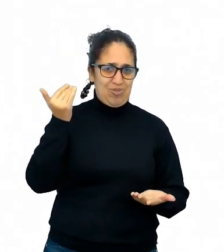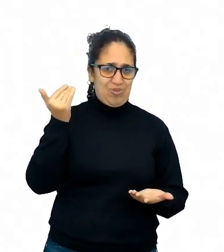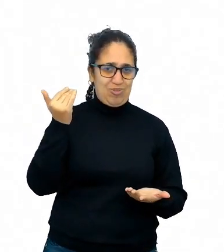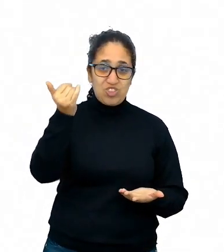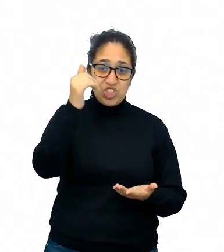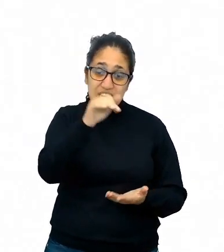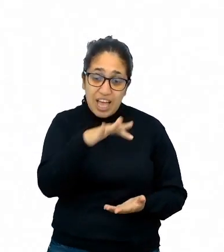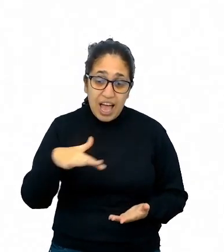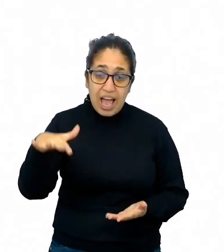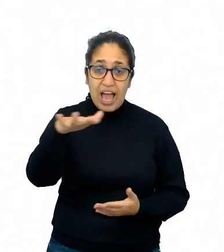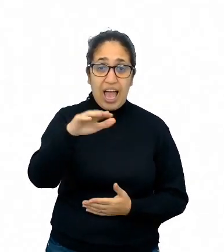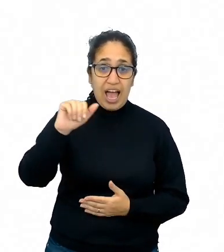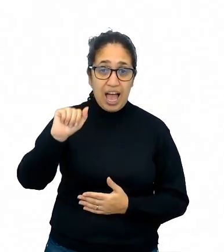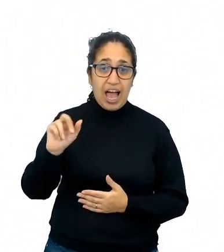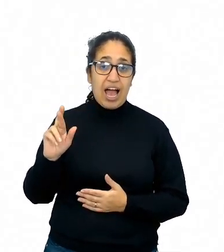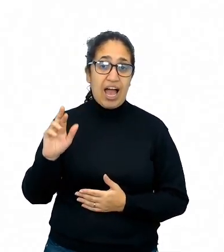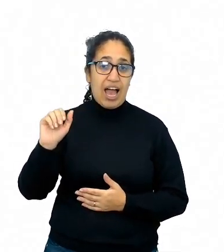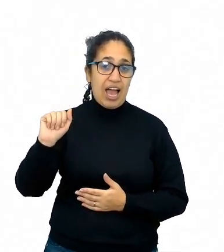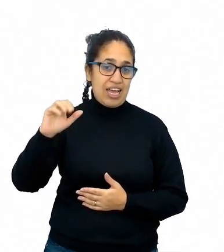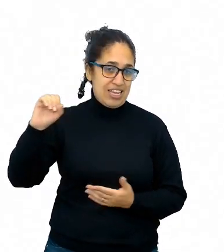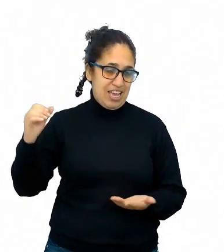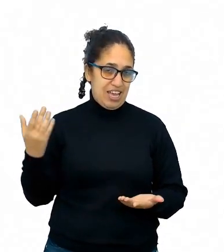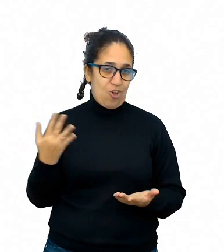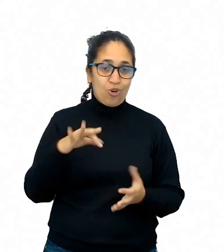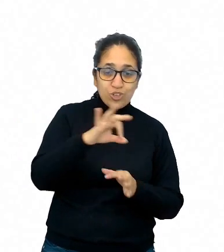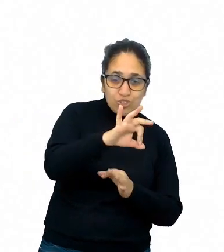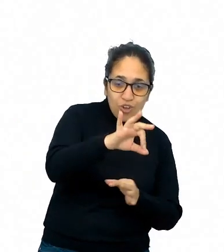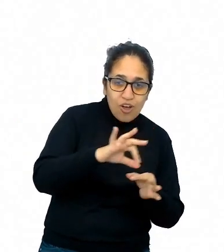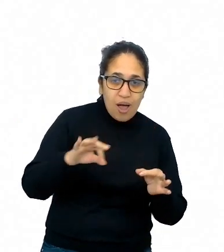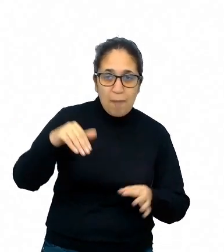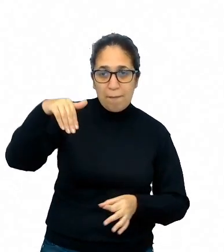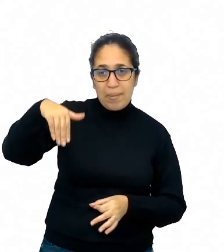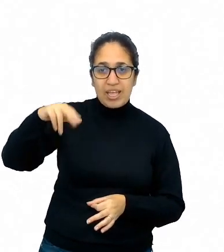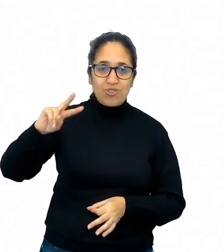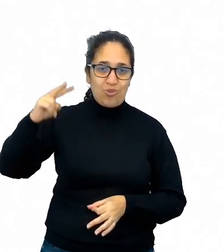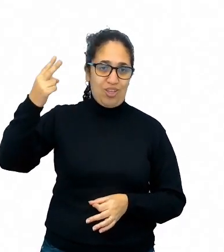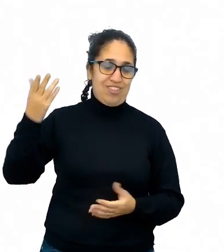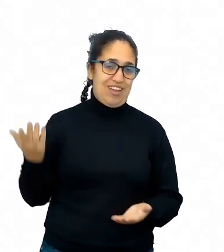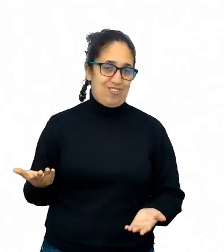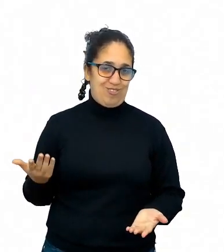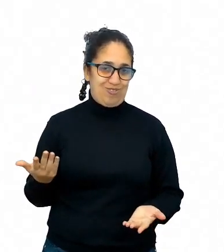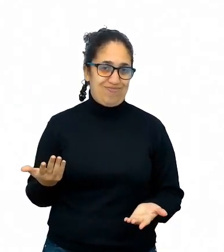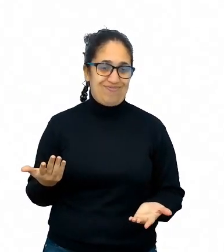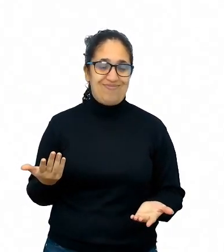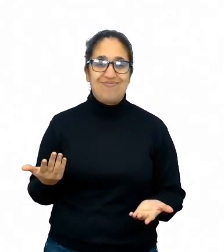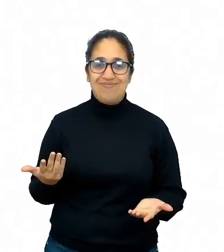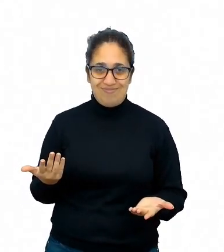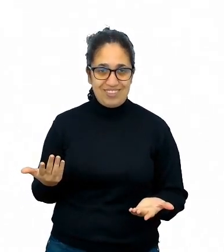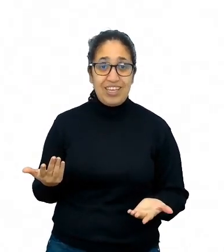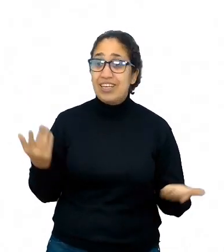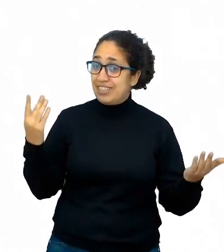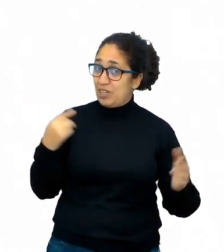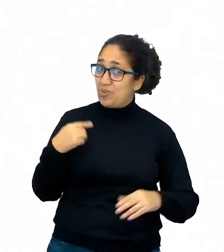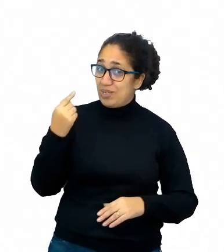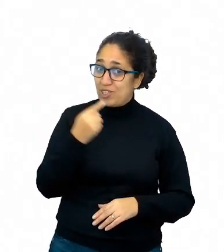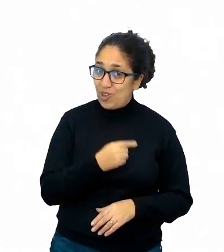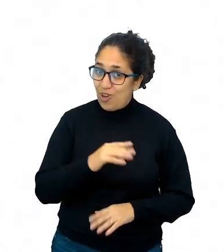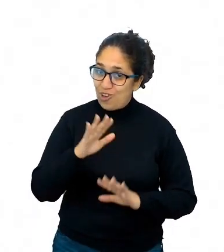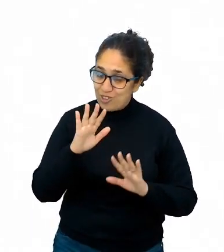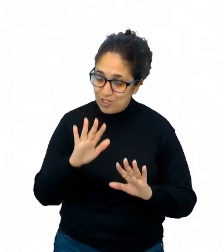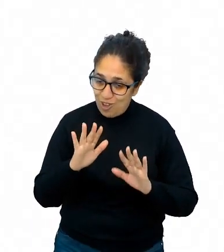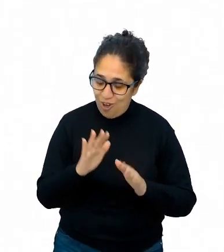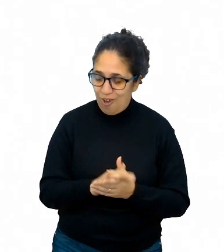de área e quando eu estou falando de metro quadrado? Tá? Então, sempre vale para nós, né? A gente